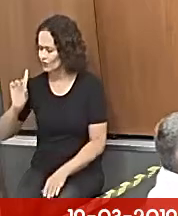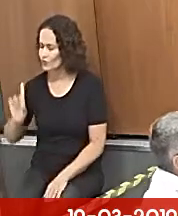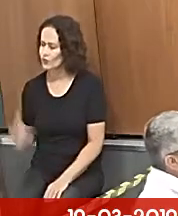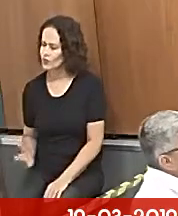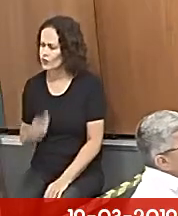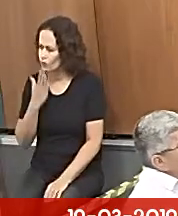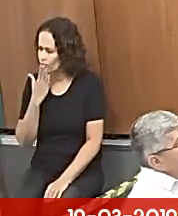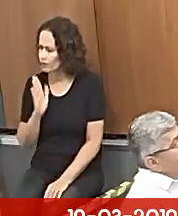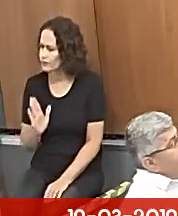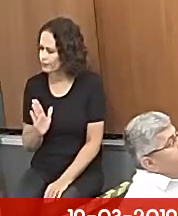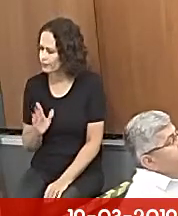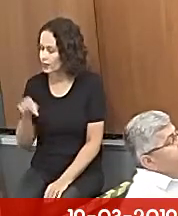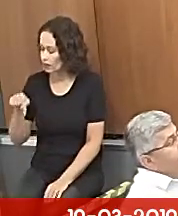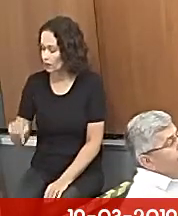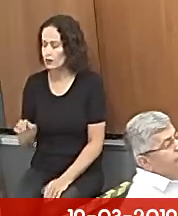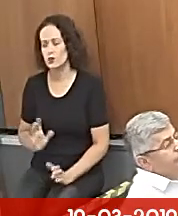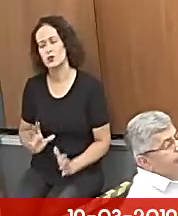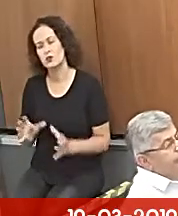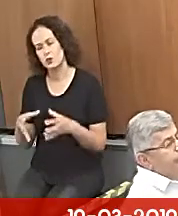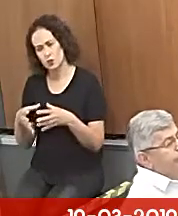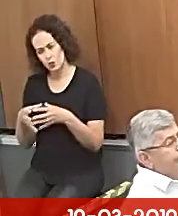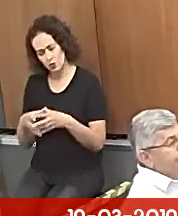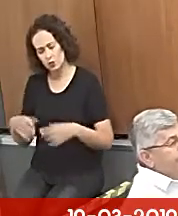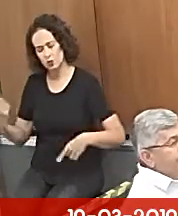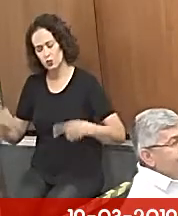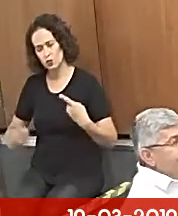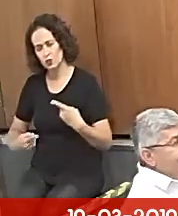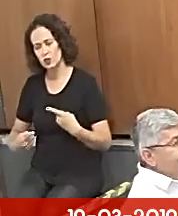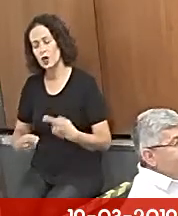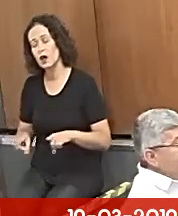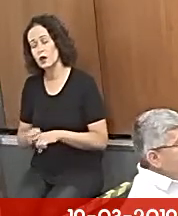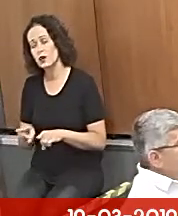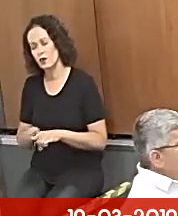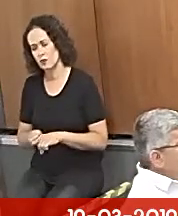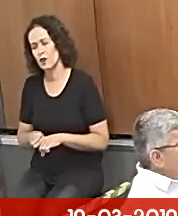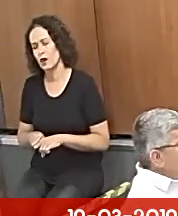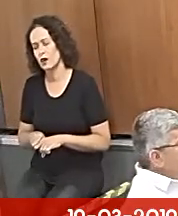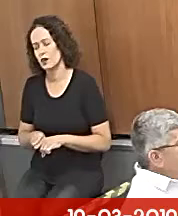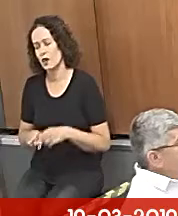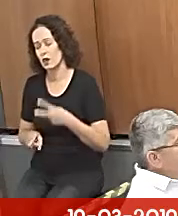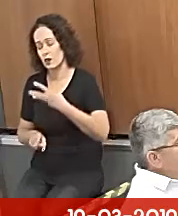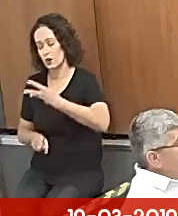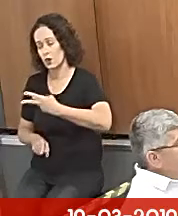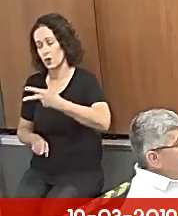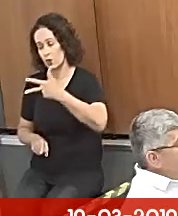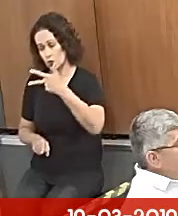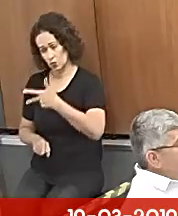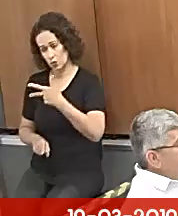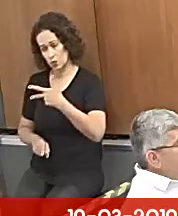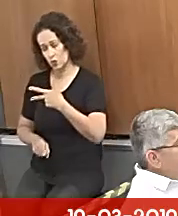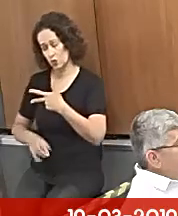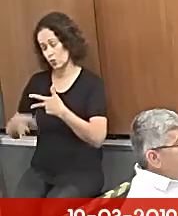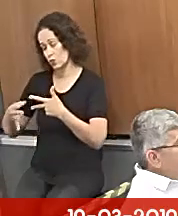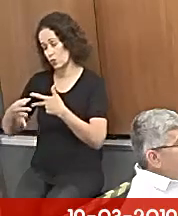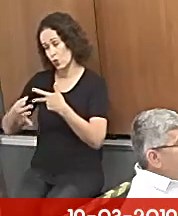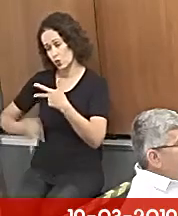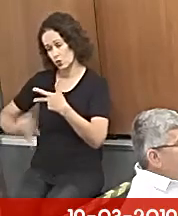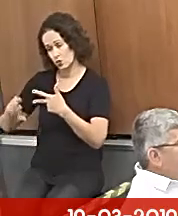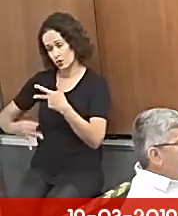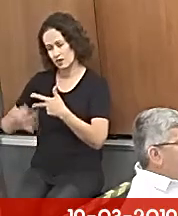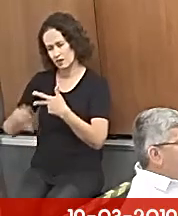porque essa comissão o judiciário só intervém porque não existe garantia de direito se